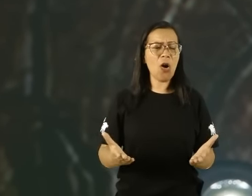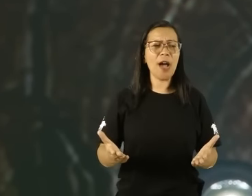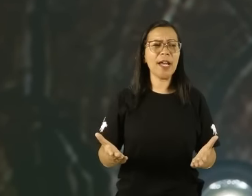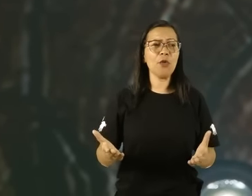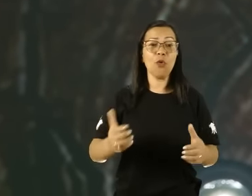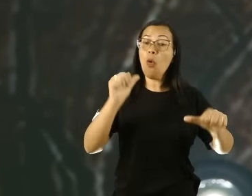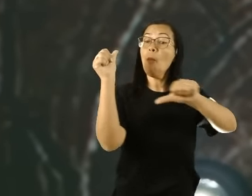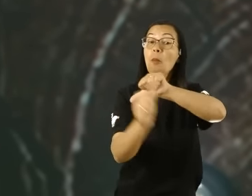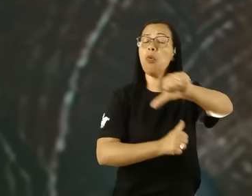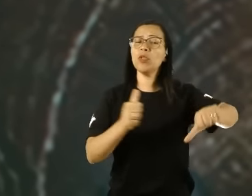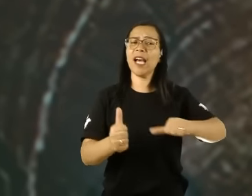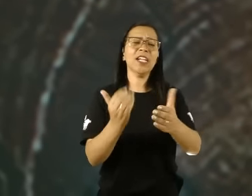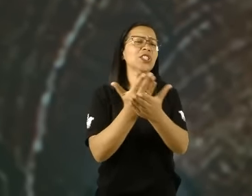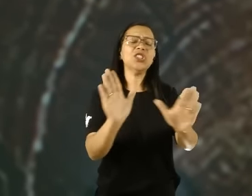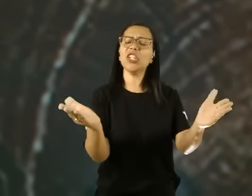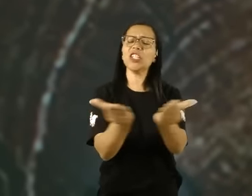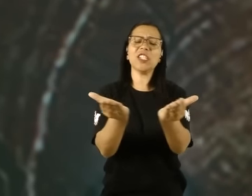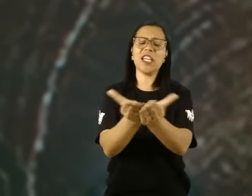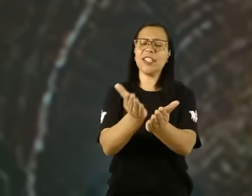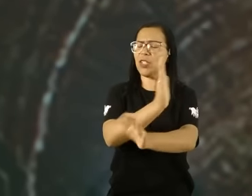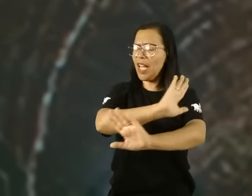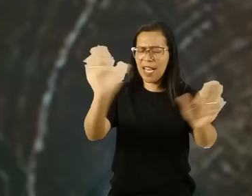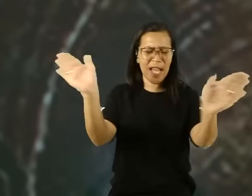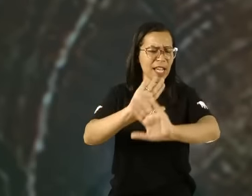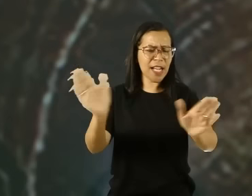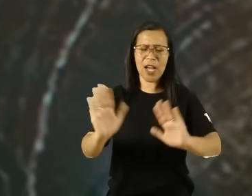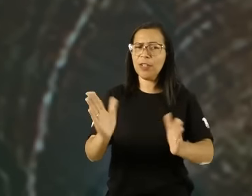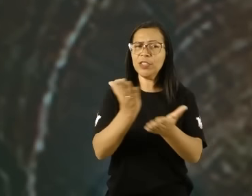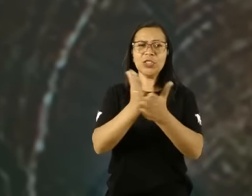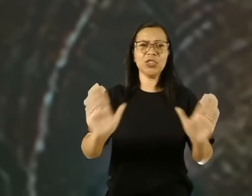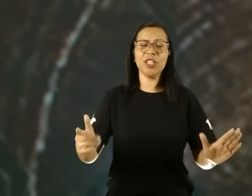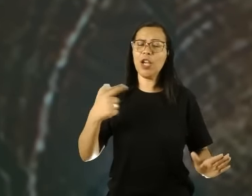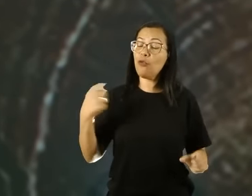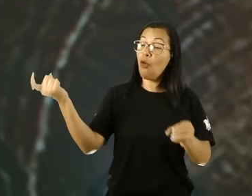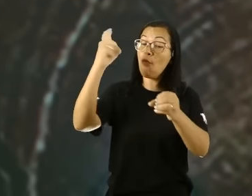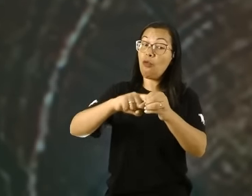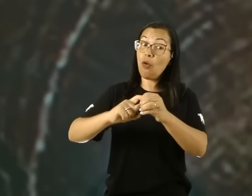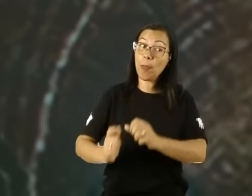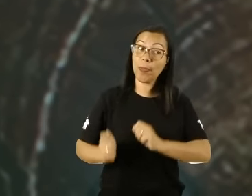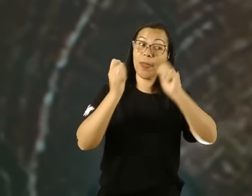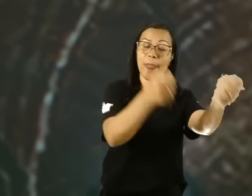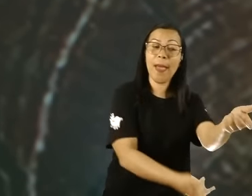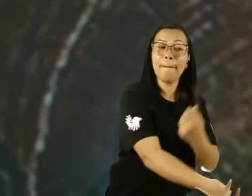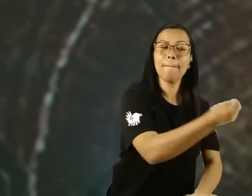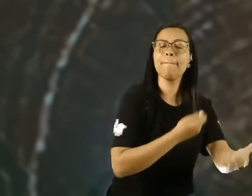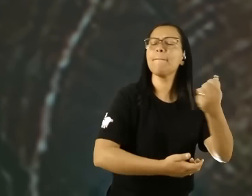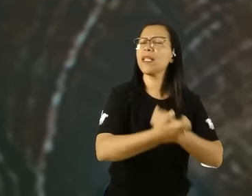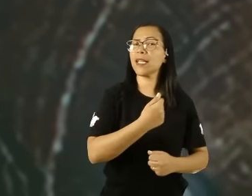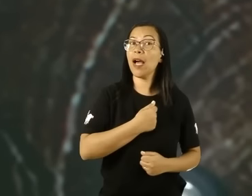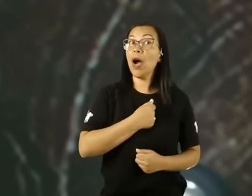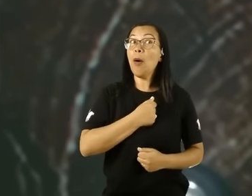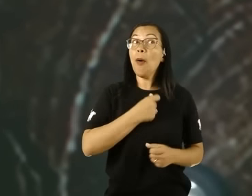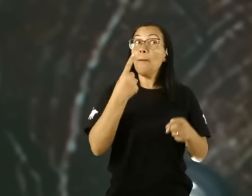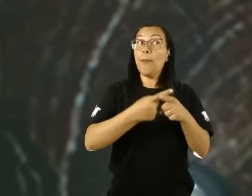borracha nessa minha fase de cristianismo. Eu vou passar uma borracha, eu vou pescar, porque era isso que eu era bom. Mas